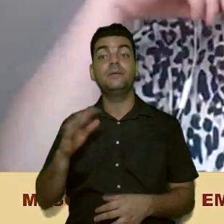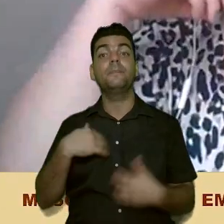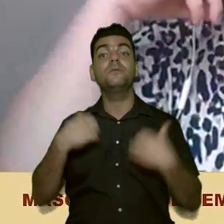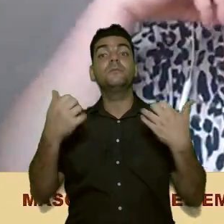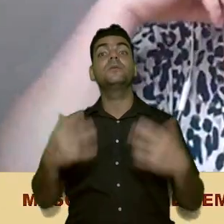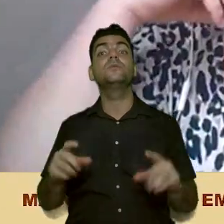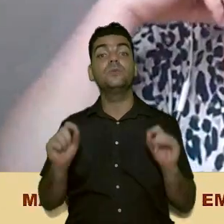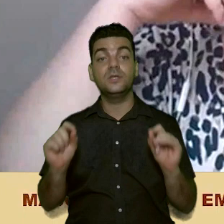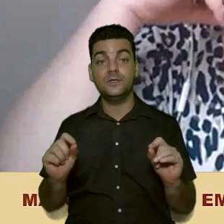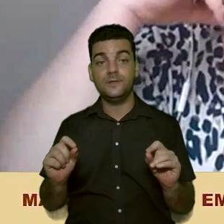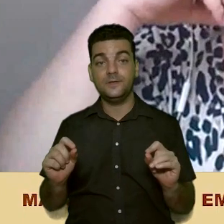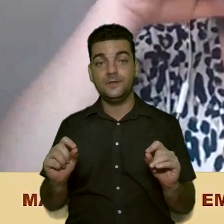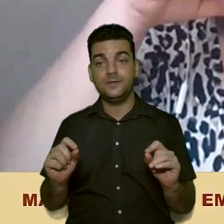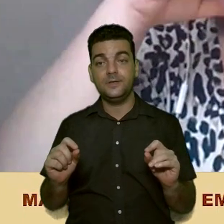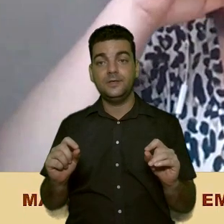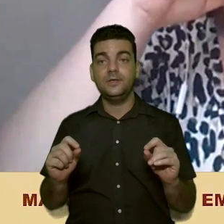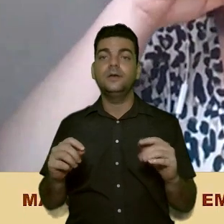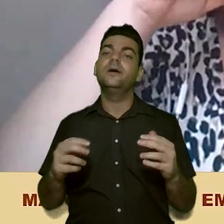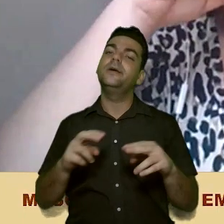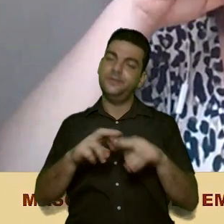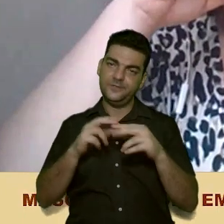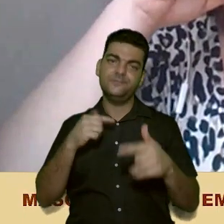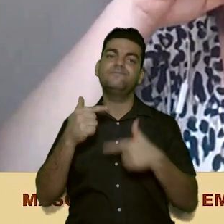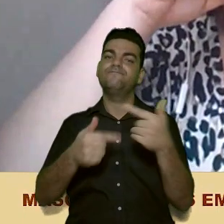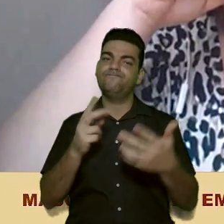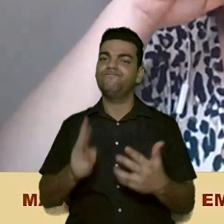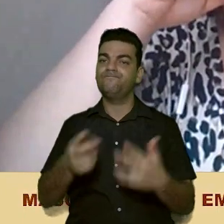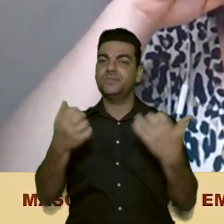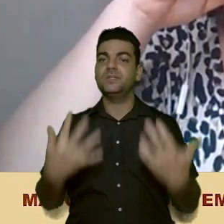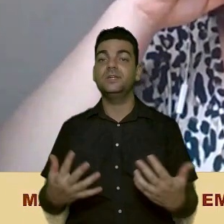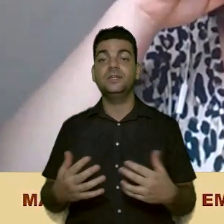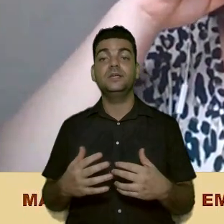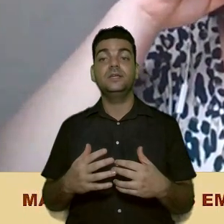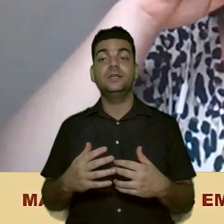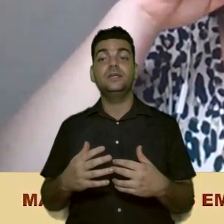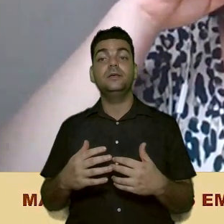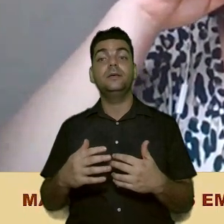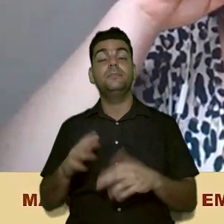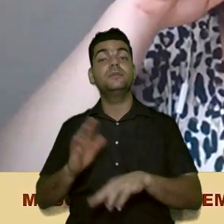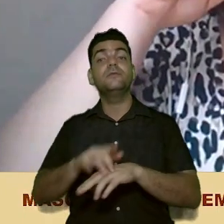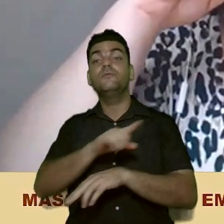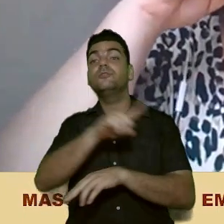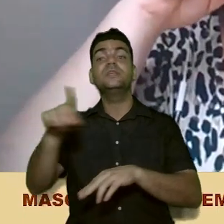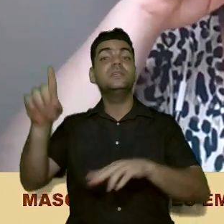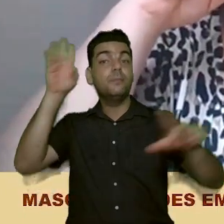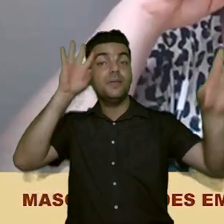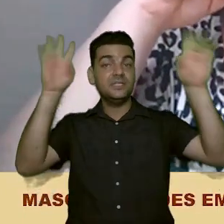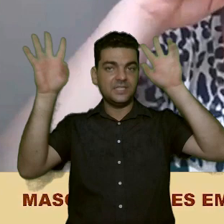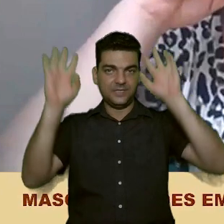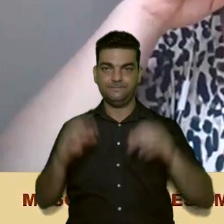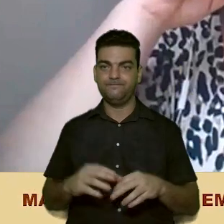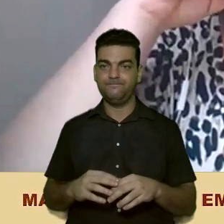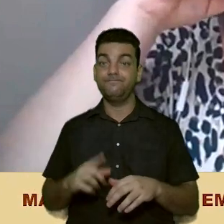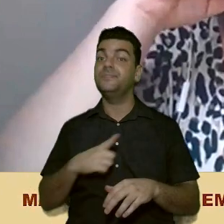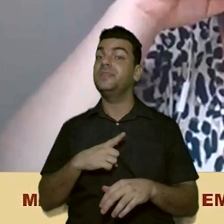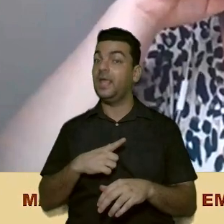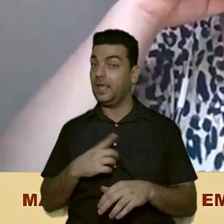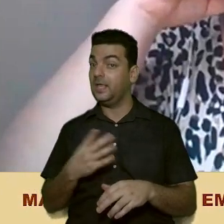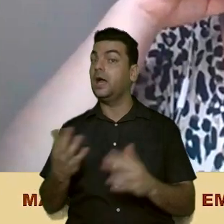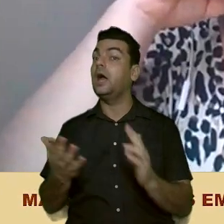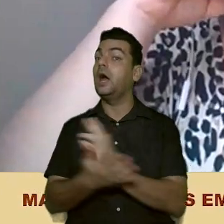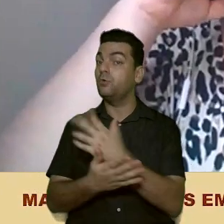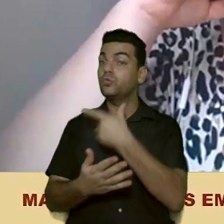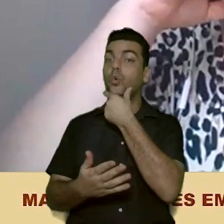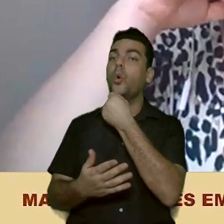necessidade, né, e por isso que eu continuo esse trabalho, é porque a gente precisa de ter massa crítica, A gente já tem homens